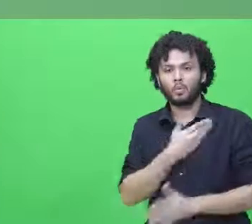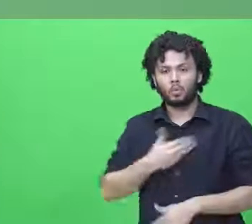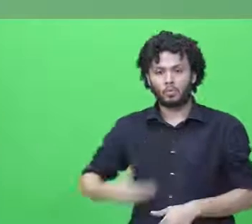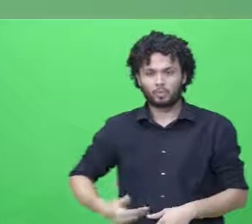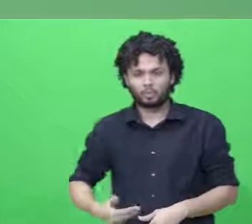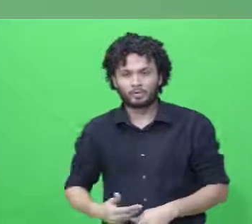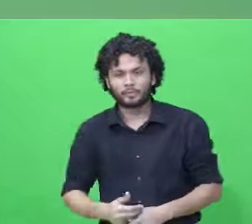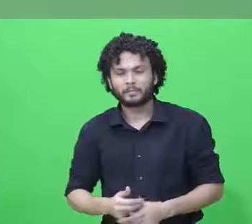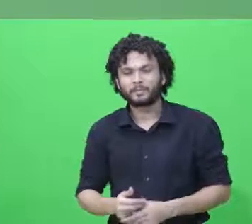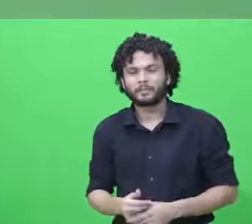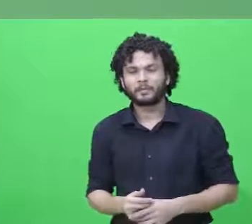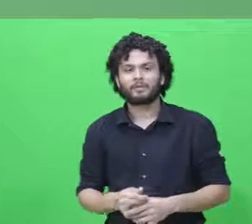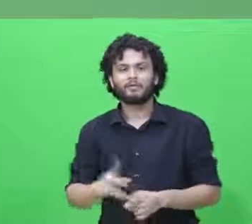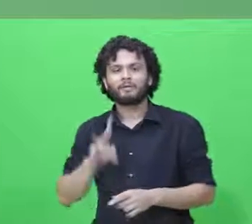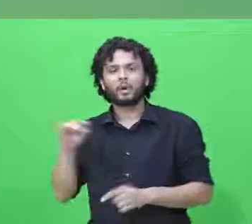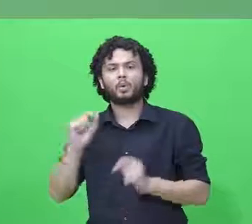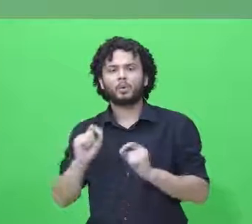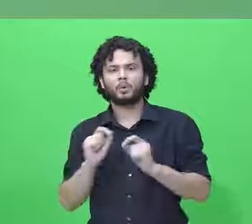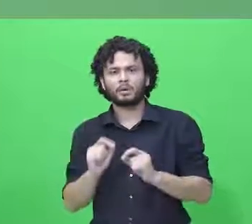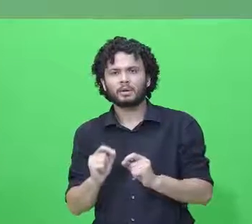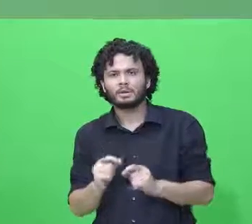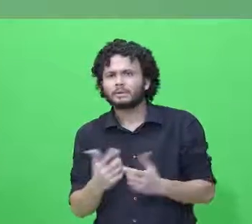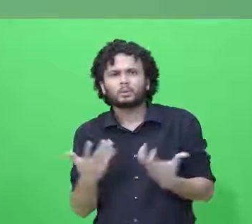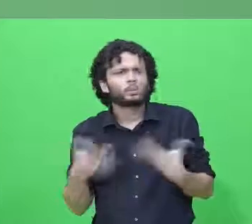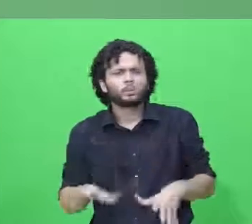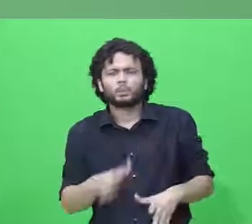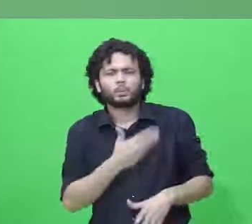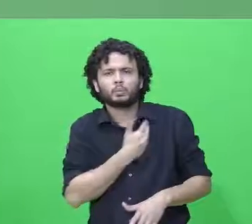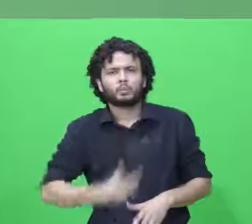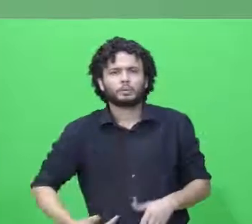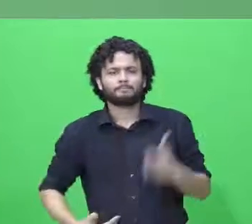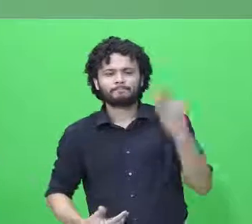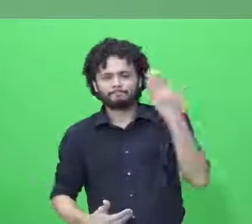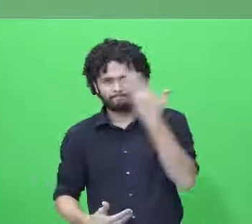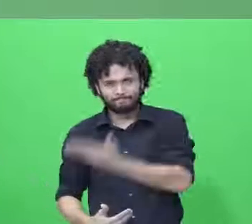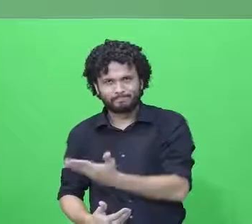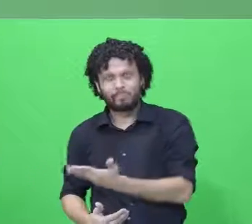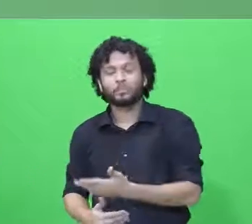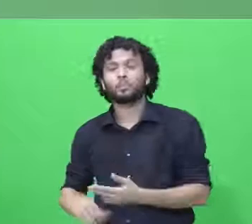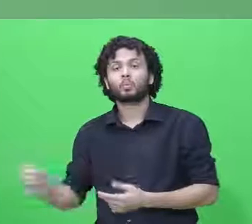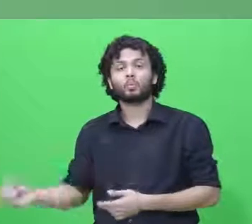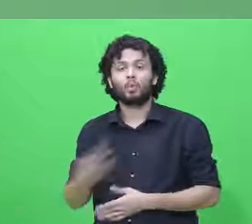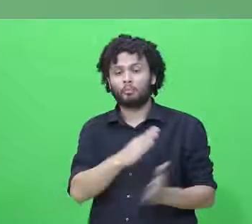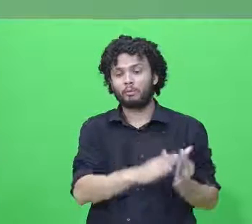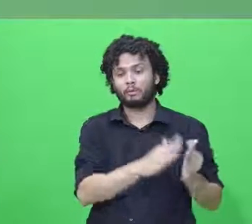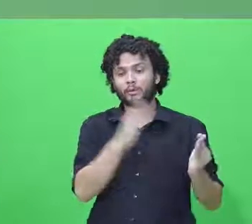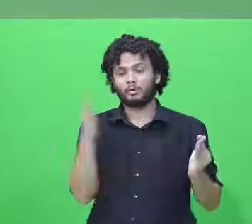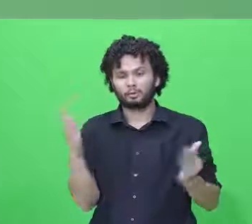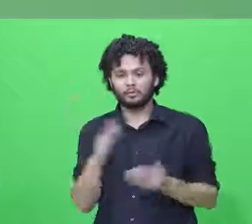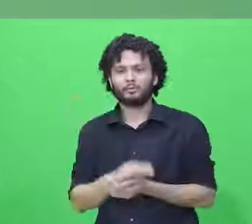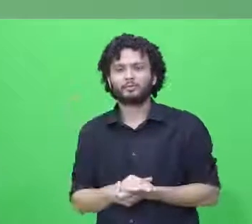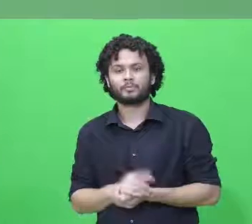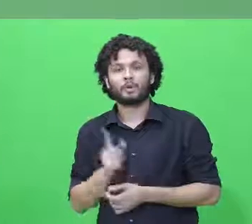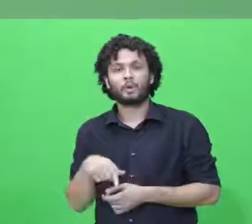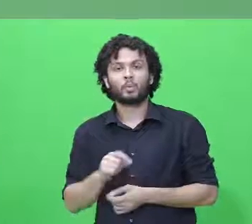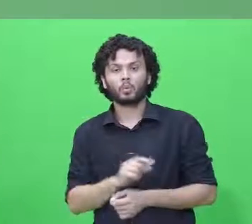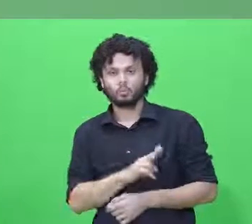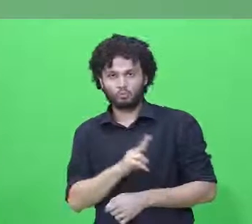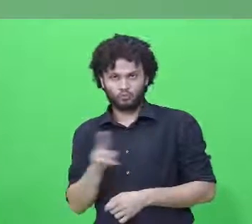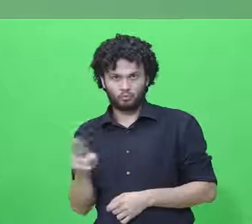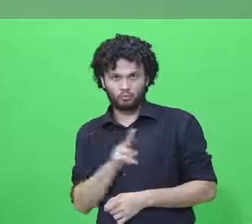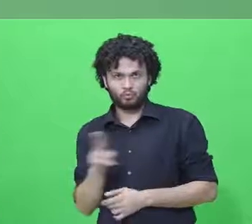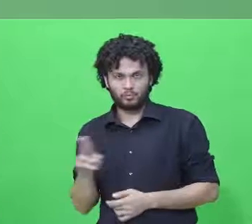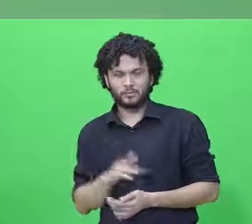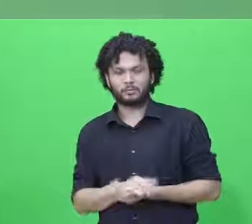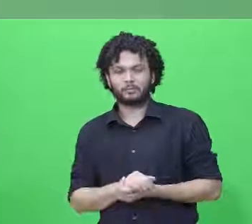varguista, que vão depor esse presidente. E agora a gente tem, então, aí um novo período, né, que é, então, que a gente vai